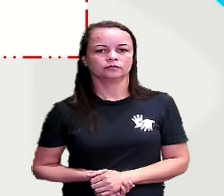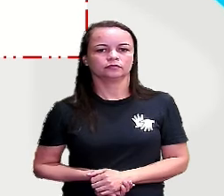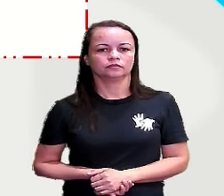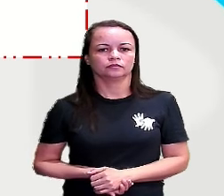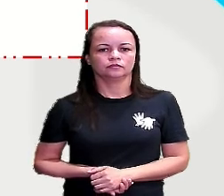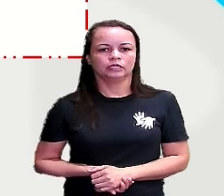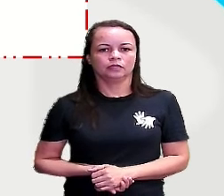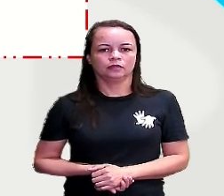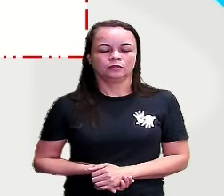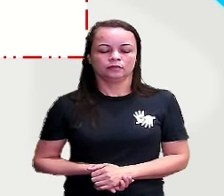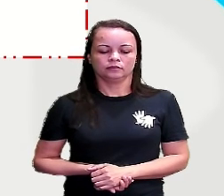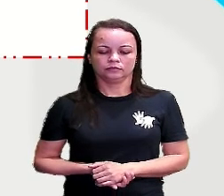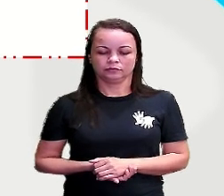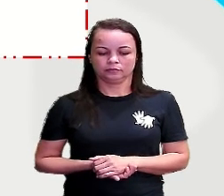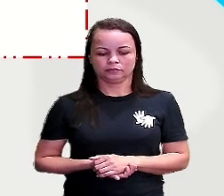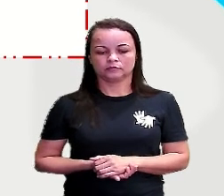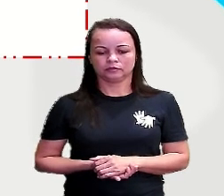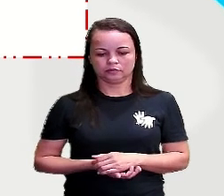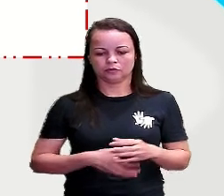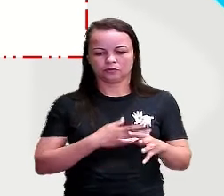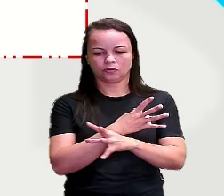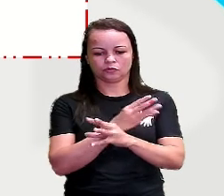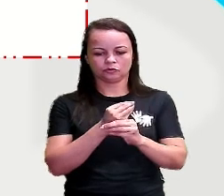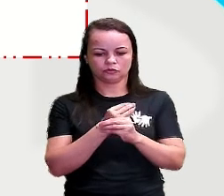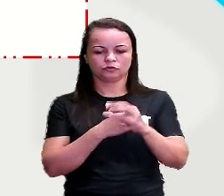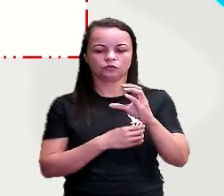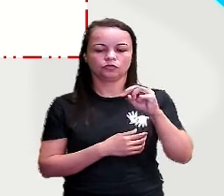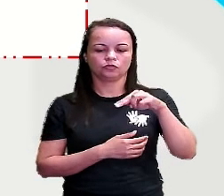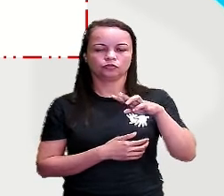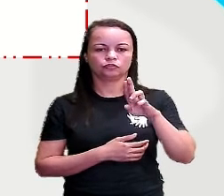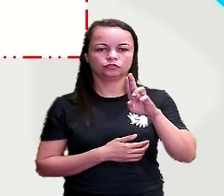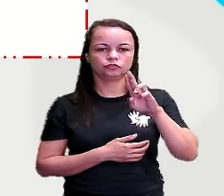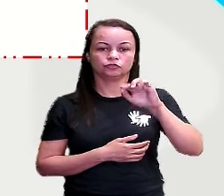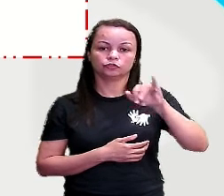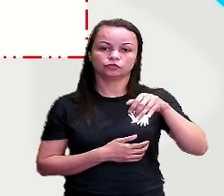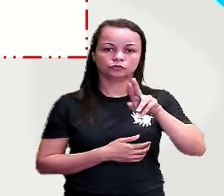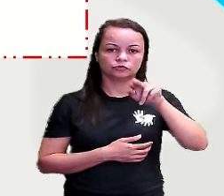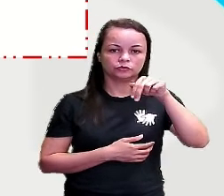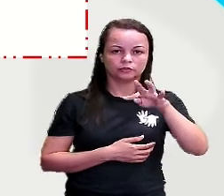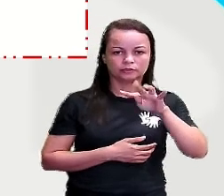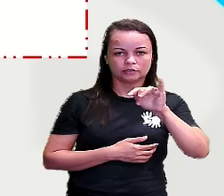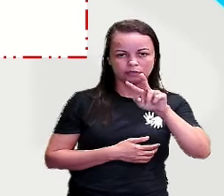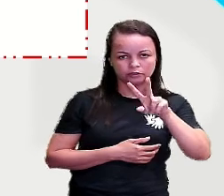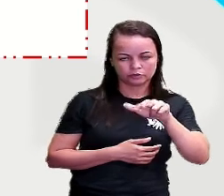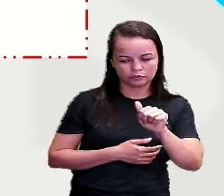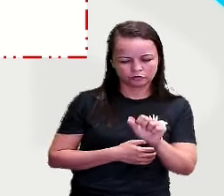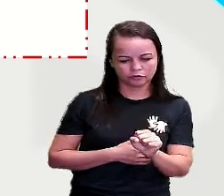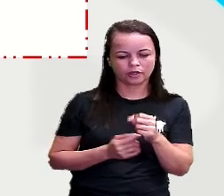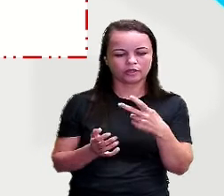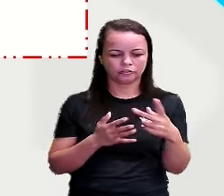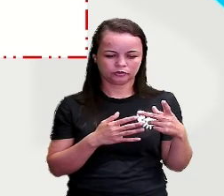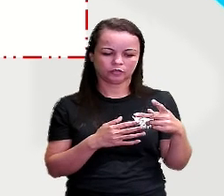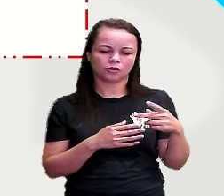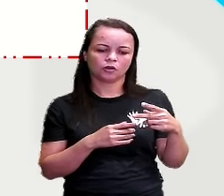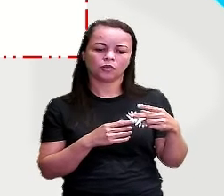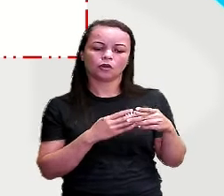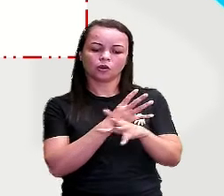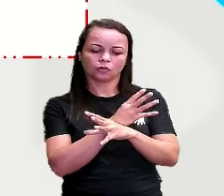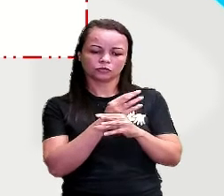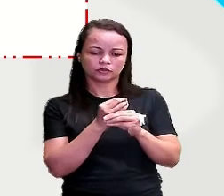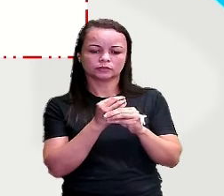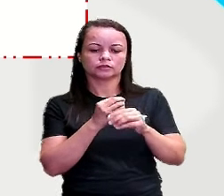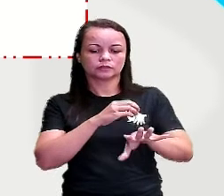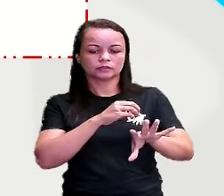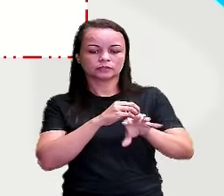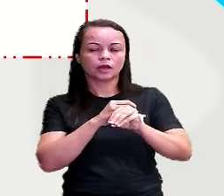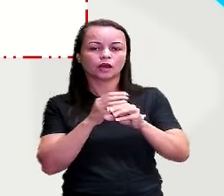Então, vamos agora para as locuções conjuntivas, como a gente viu. Locução é aí a presença de duas ou mais palavras com o